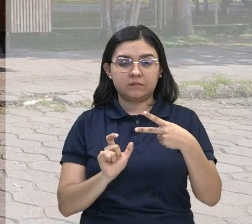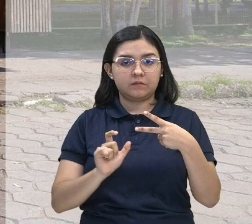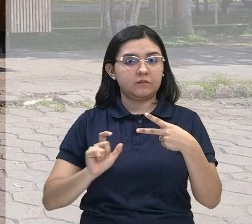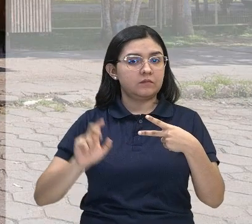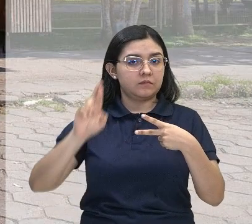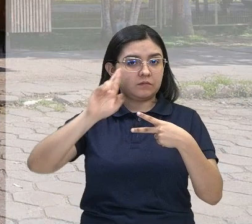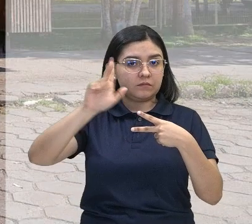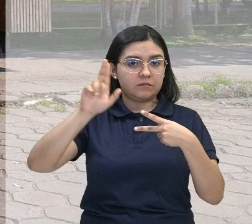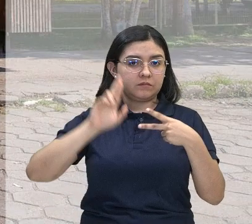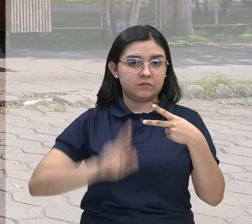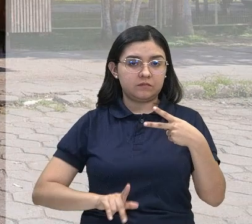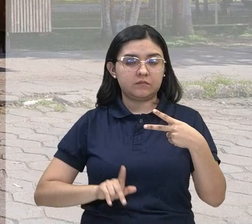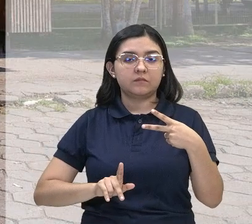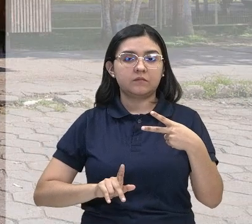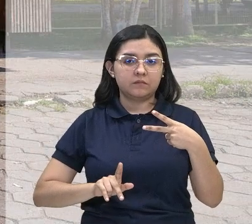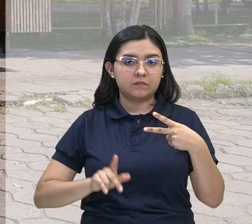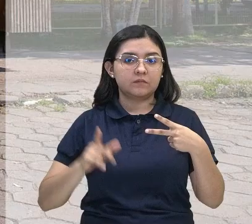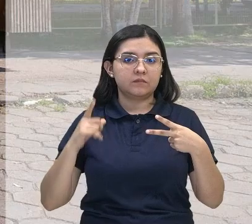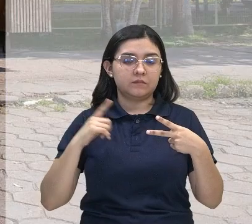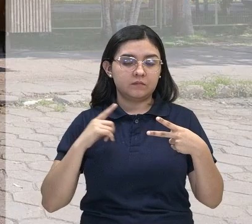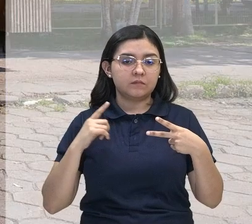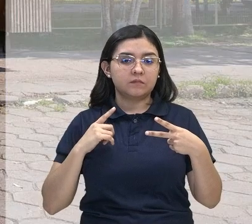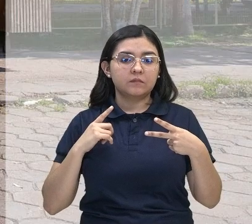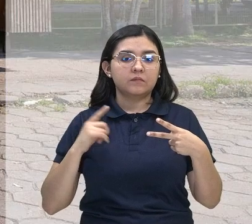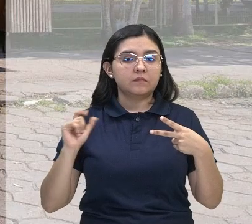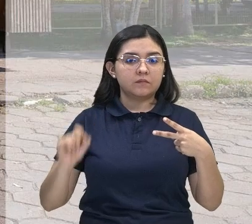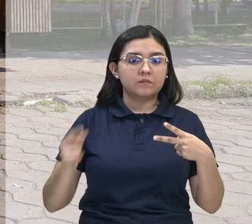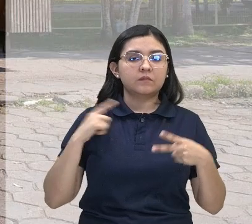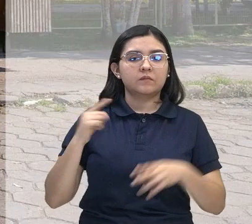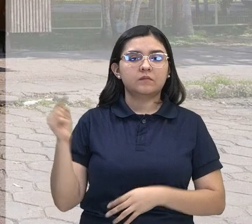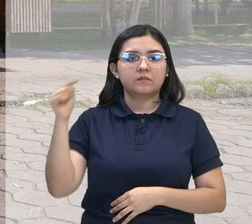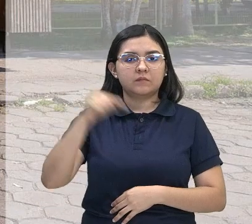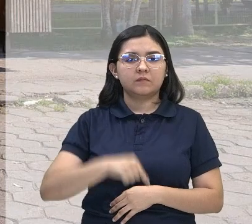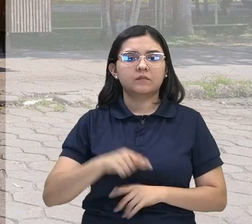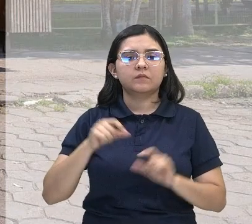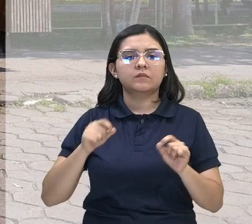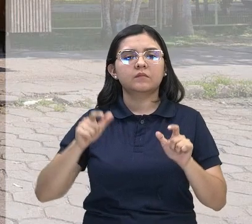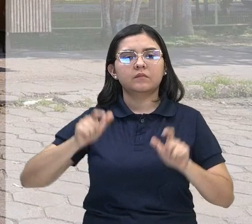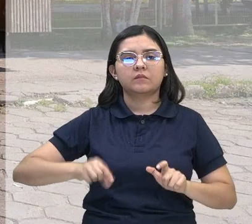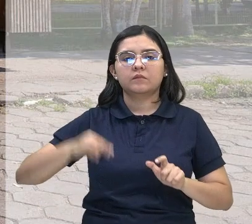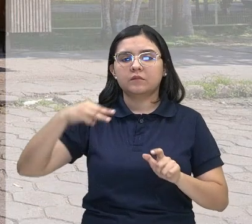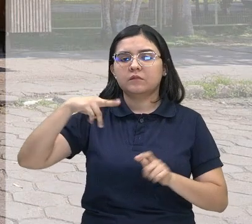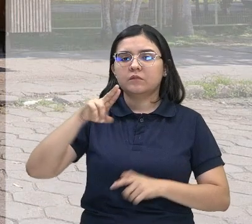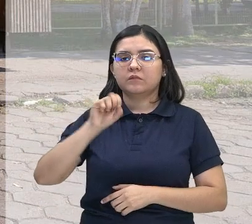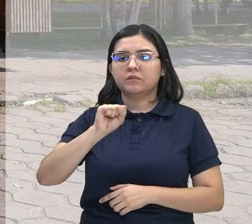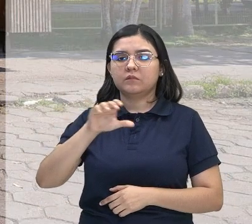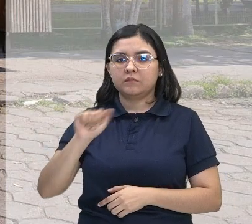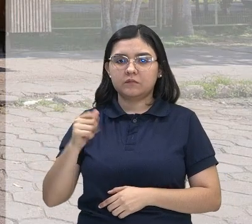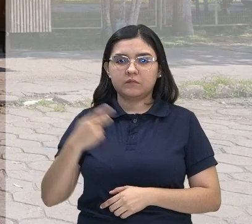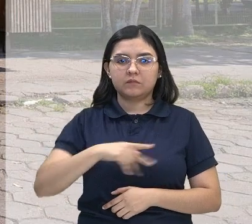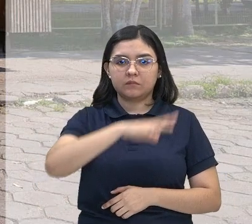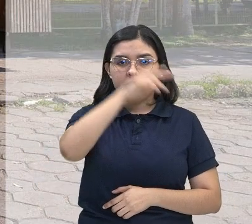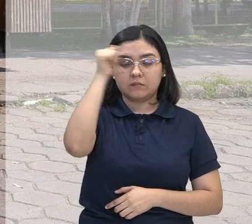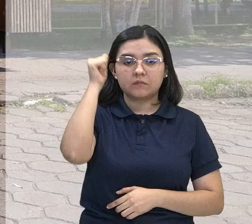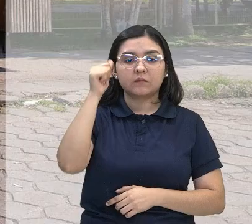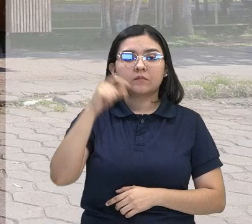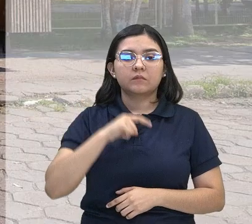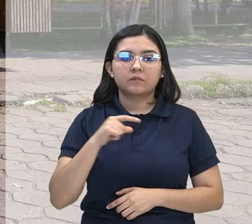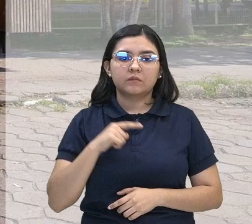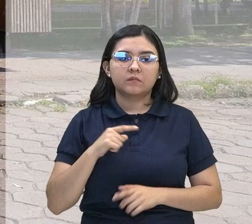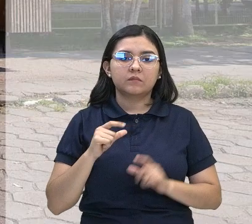não são sinônimos. Vemos até aqui, à frente do Museu da Amazônia, o Jardim